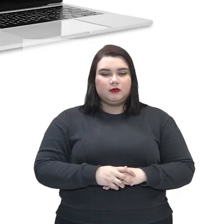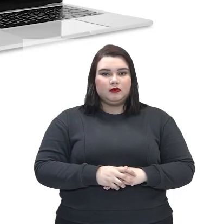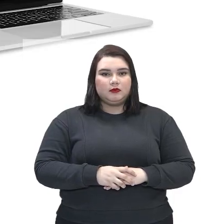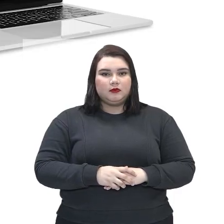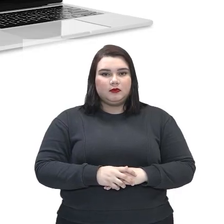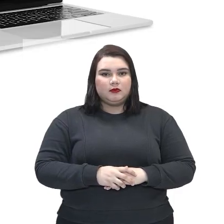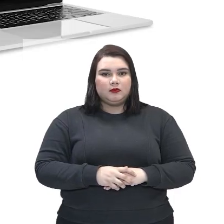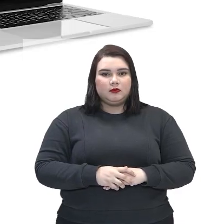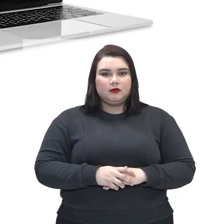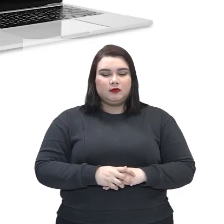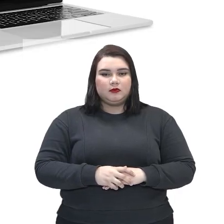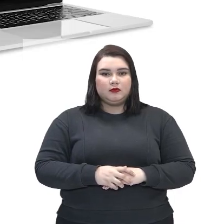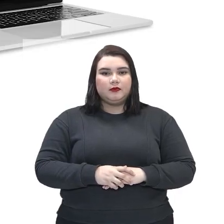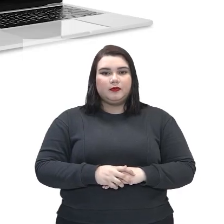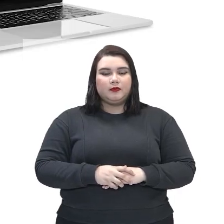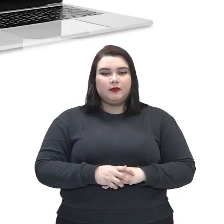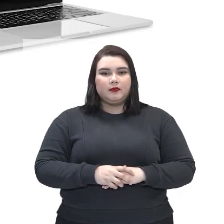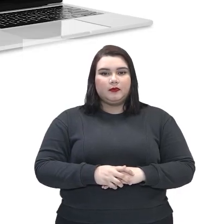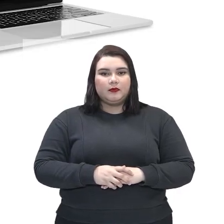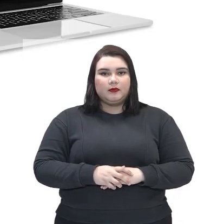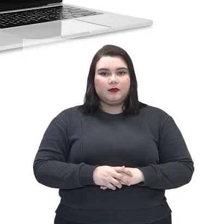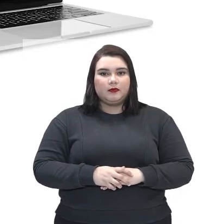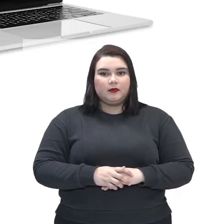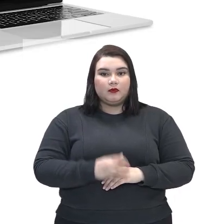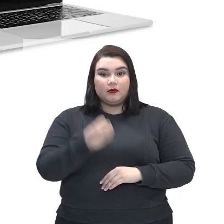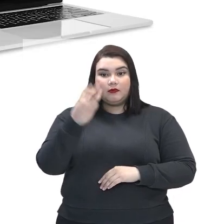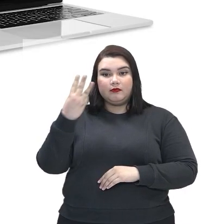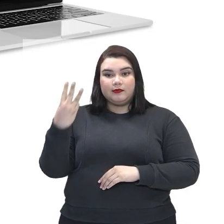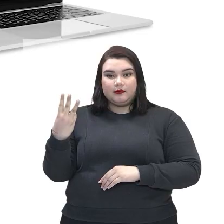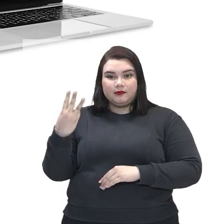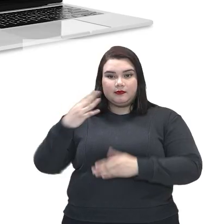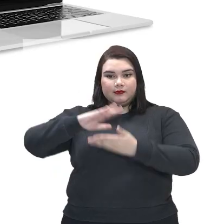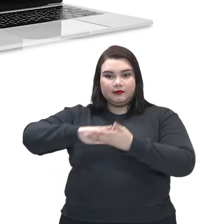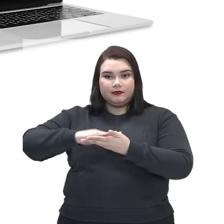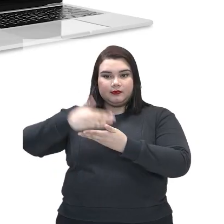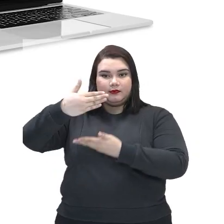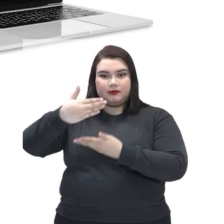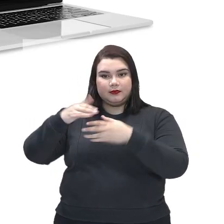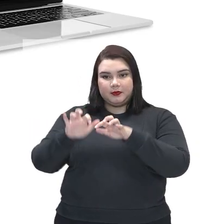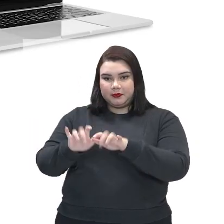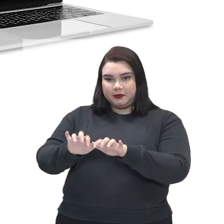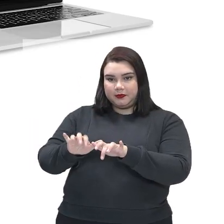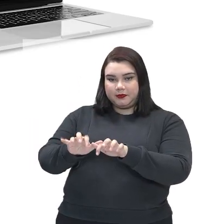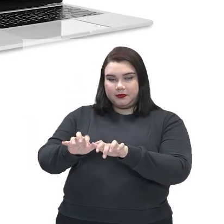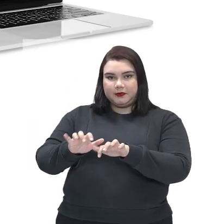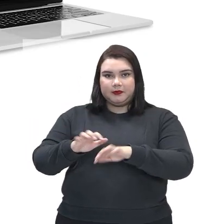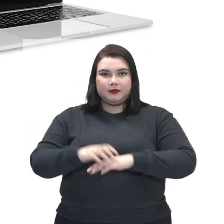Three computers. Três computadores.